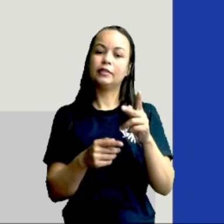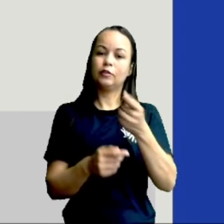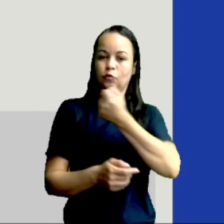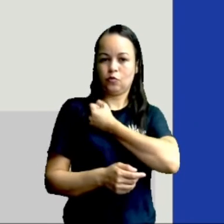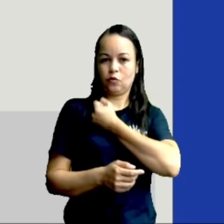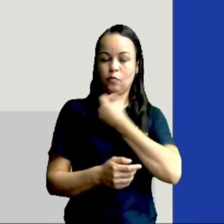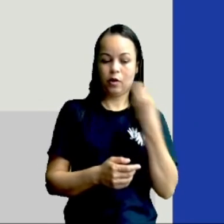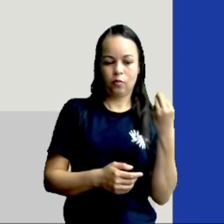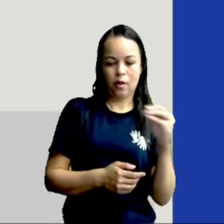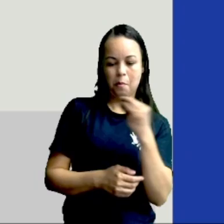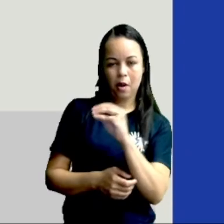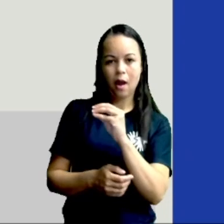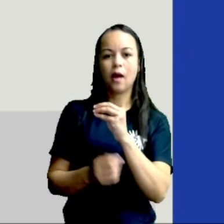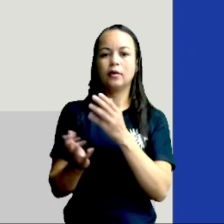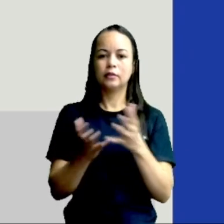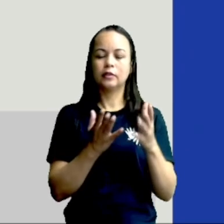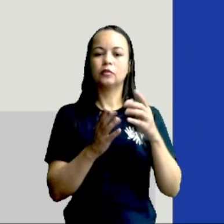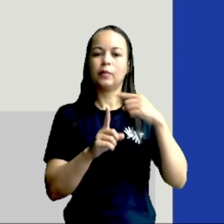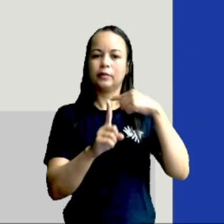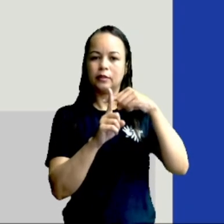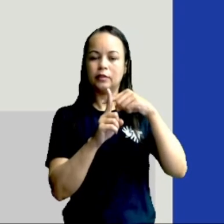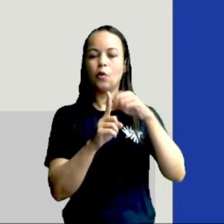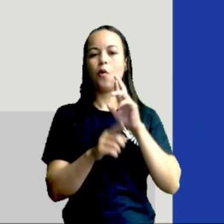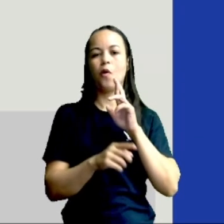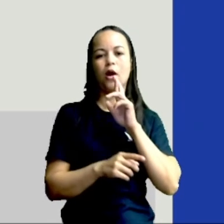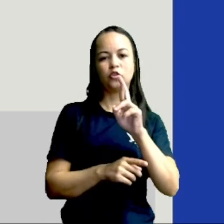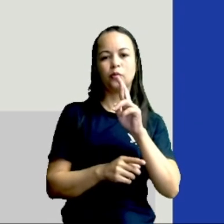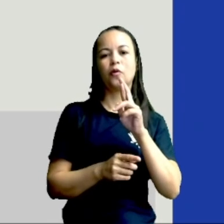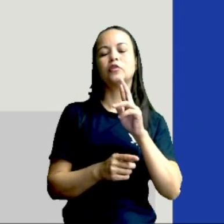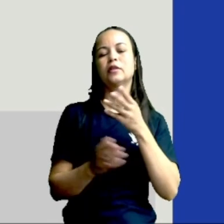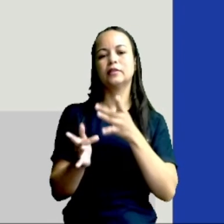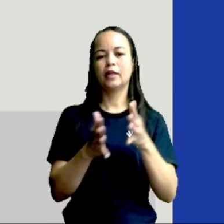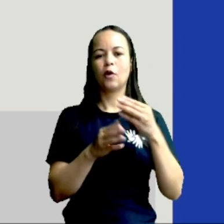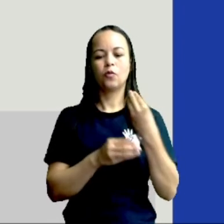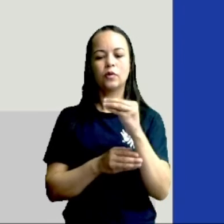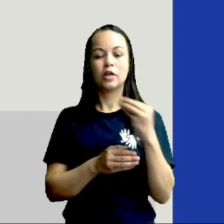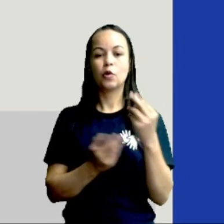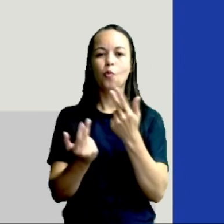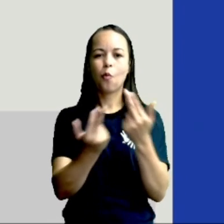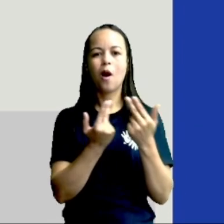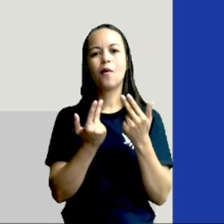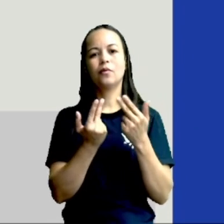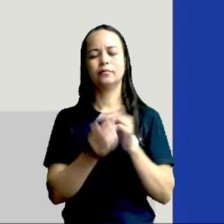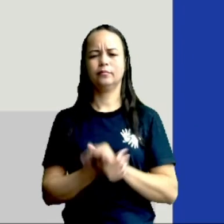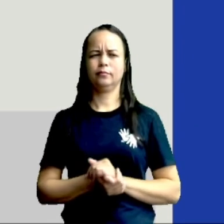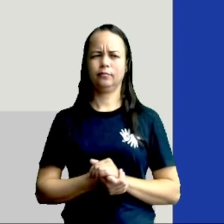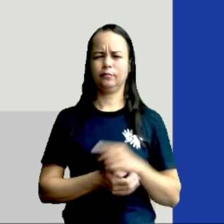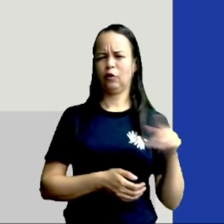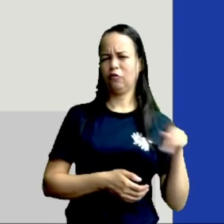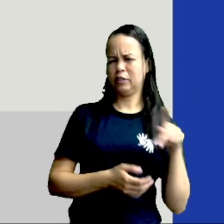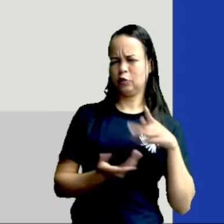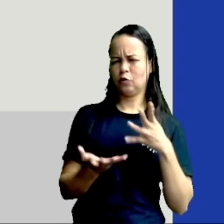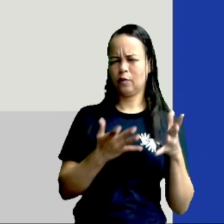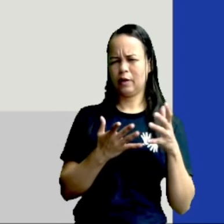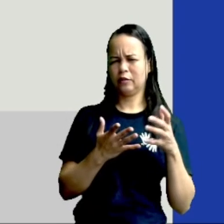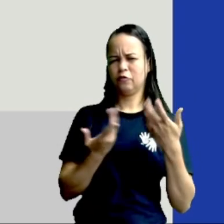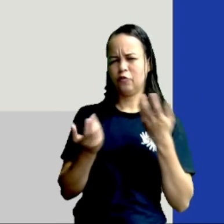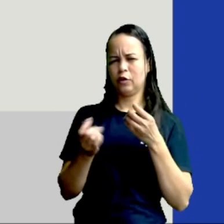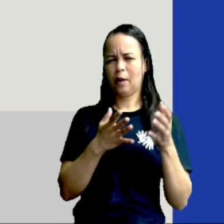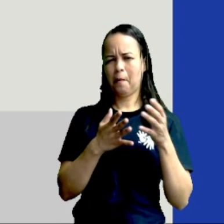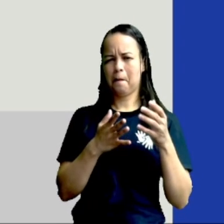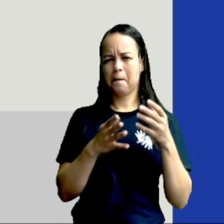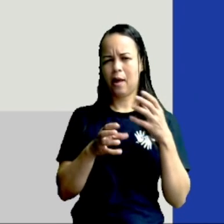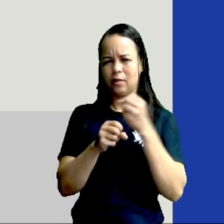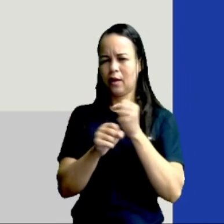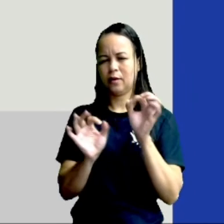valor a uma das parcelas de uma adição, o resultado também será acrescido deste mesmo valor. Opa, professora, mas ali não foi na parcela, foi no termo.